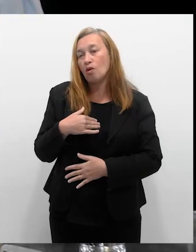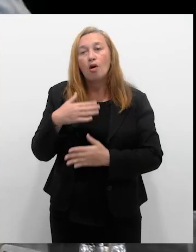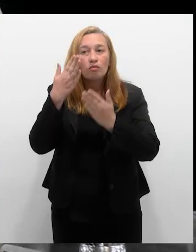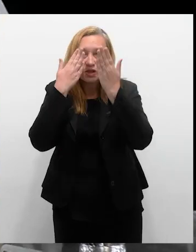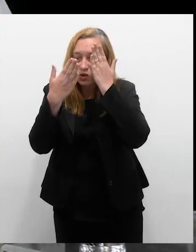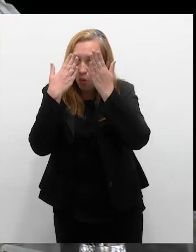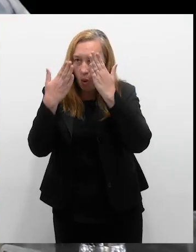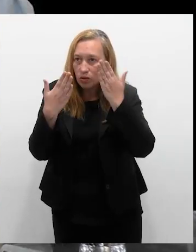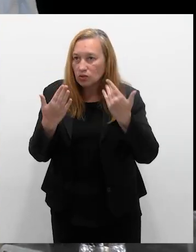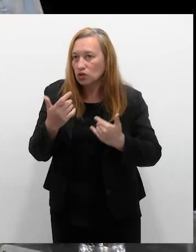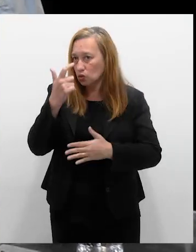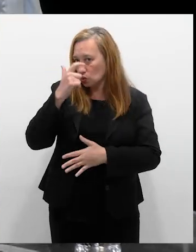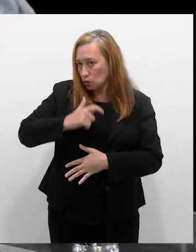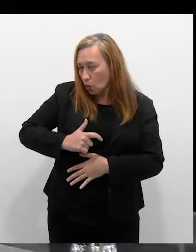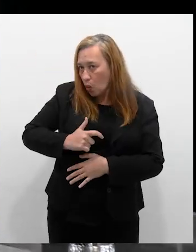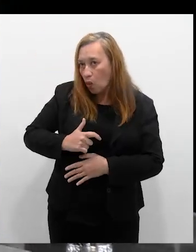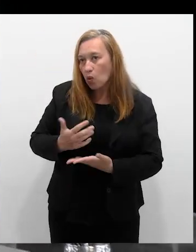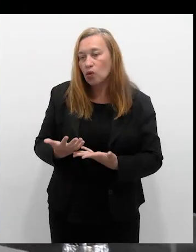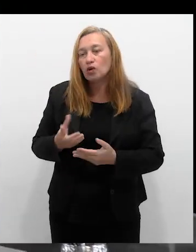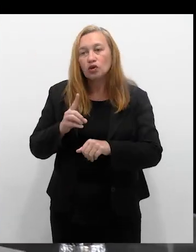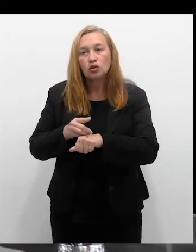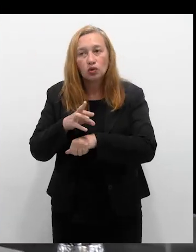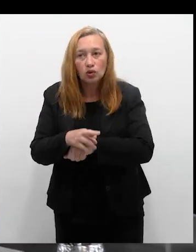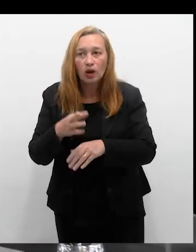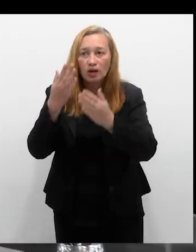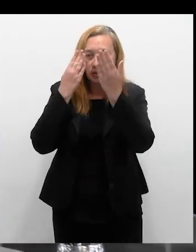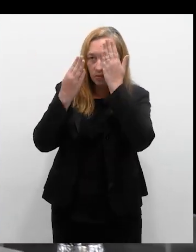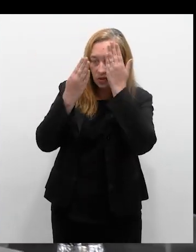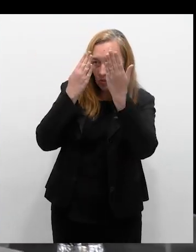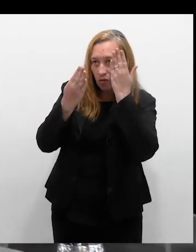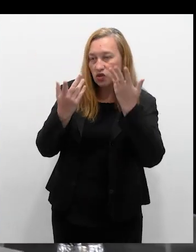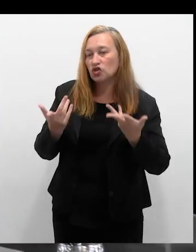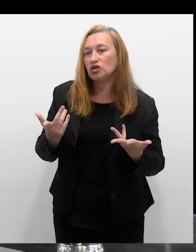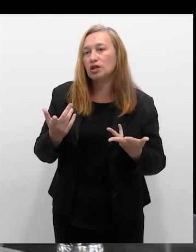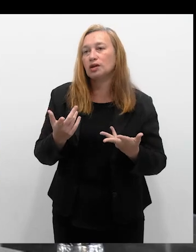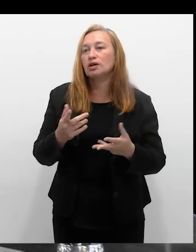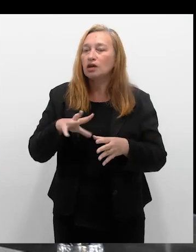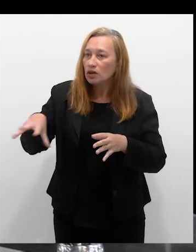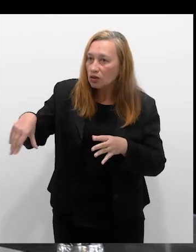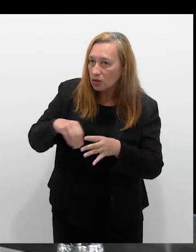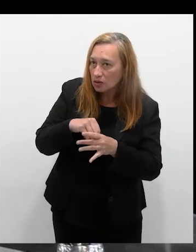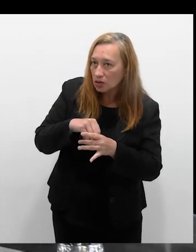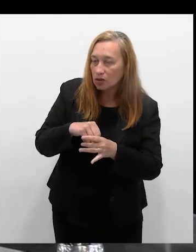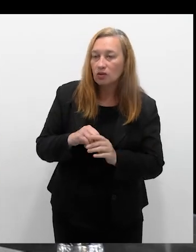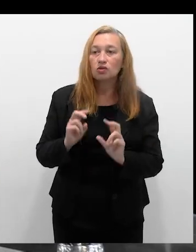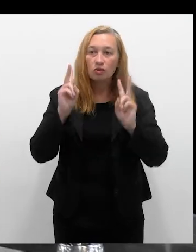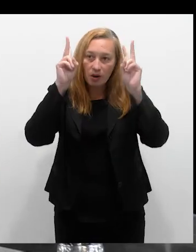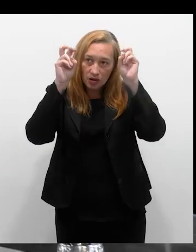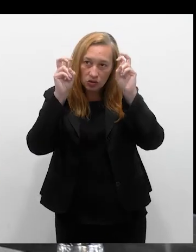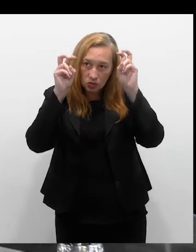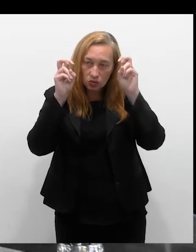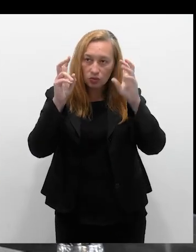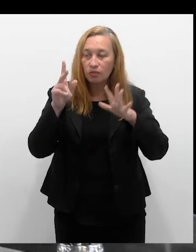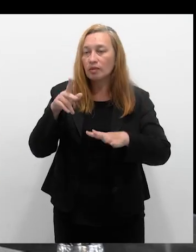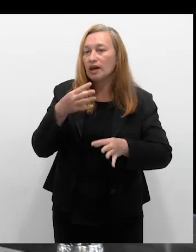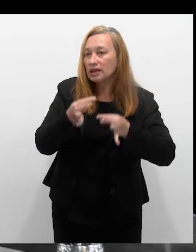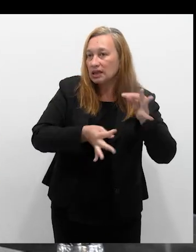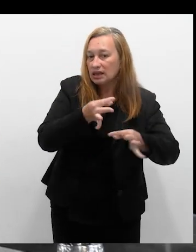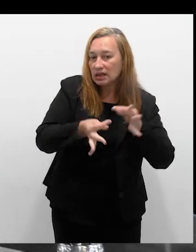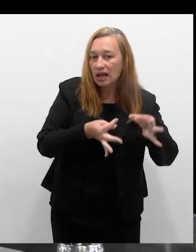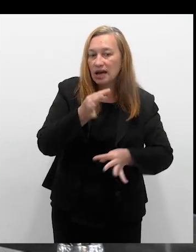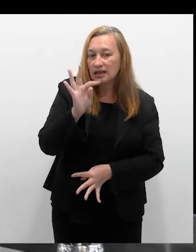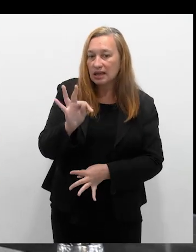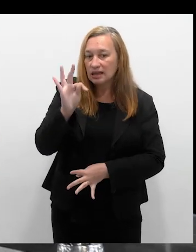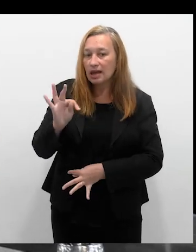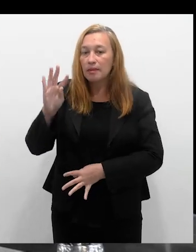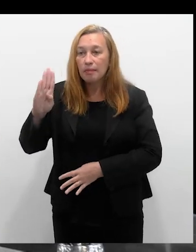um psicólogo, eu fiz doutorado em psicologia, tenho treinamento na principal abordagem psicológica para tratar o